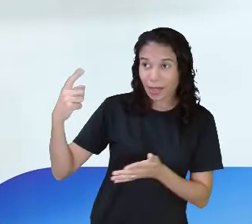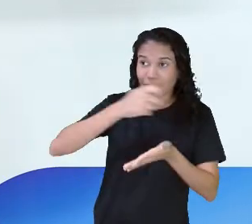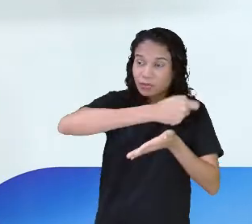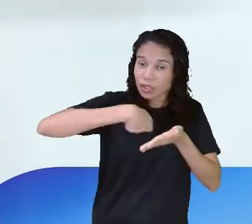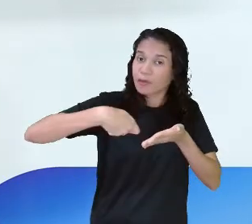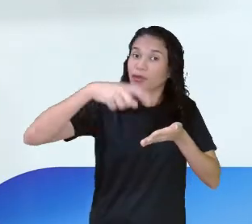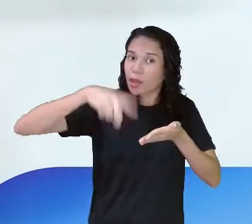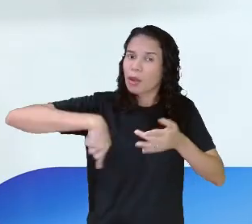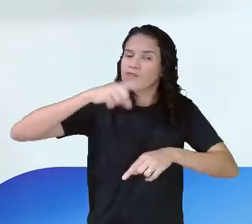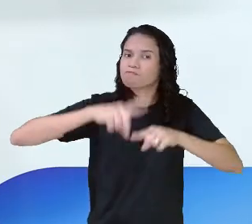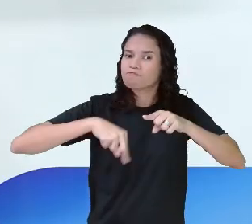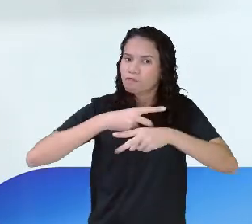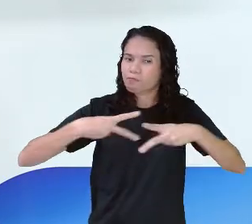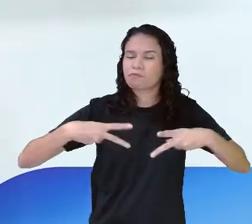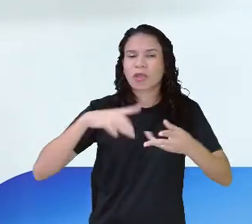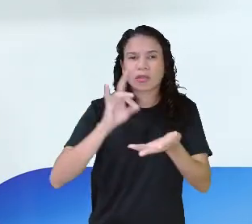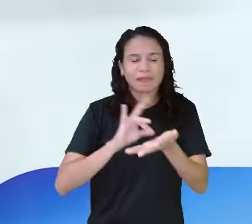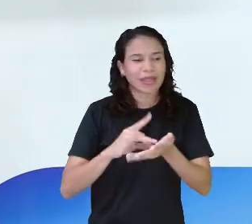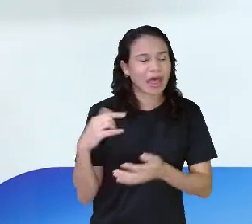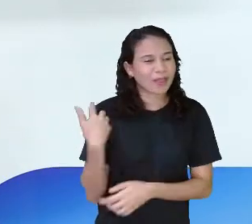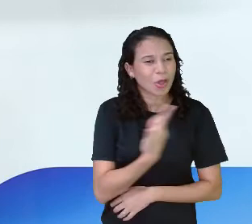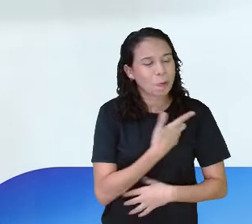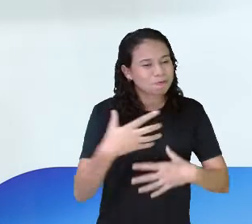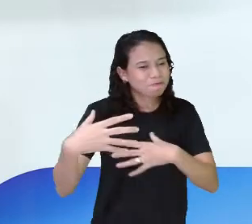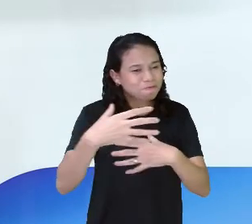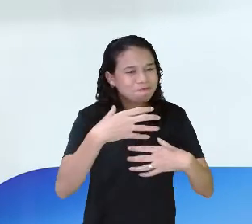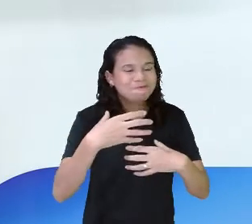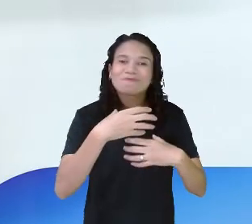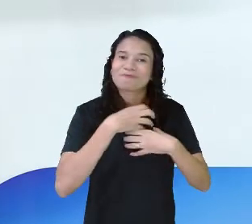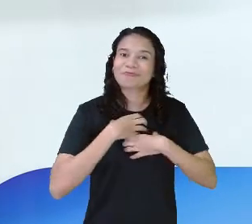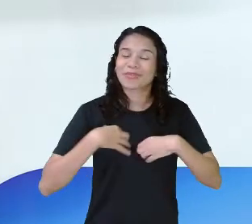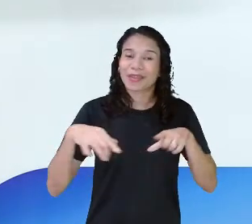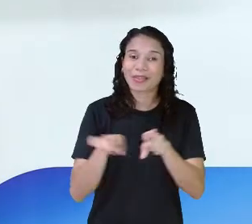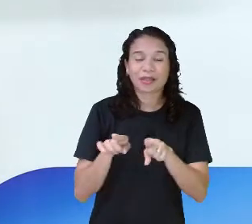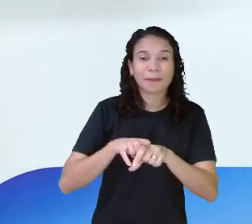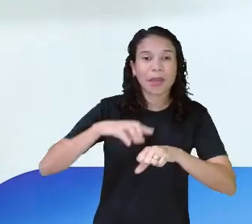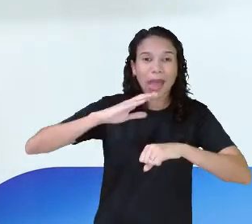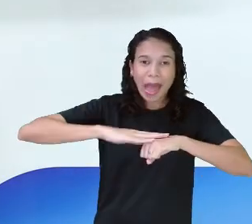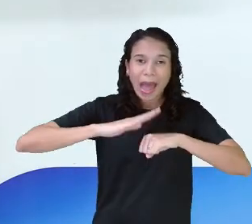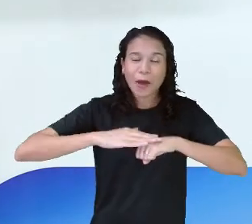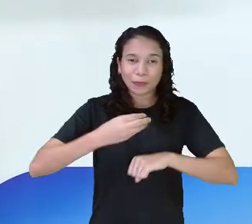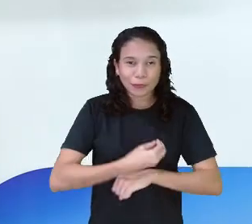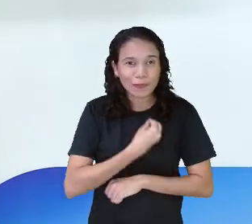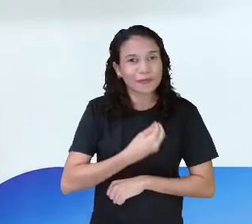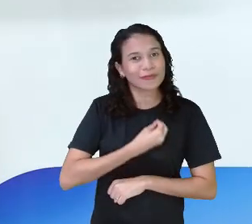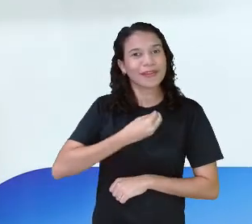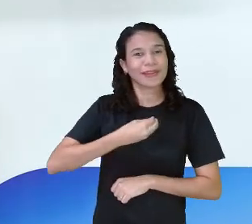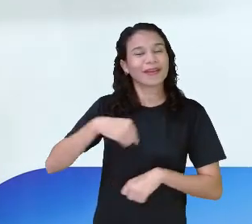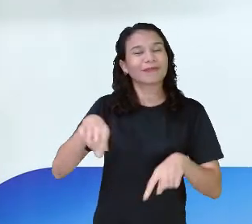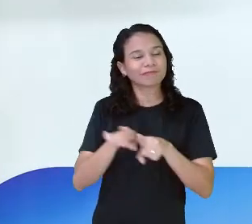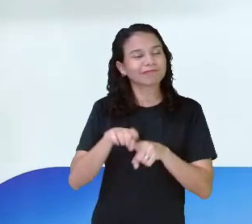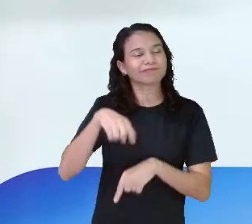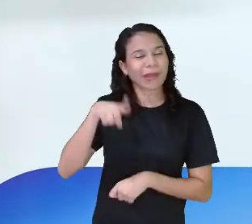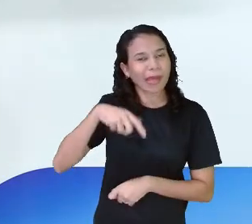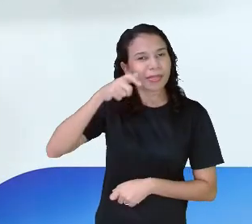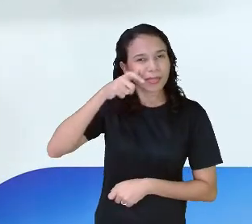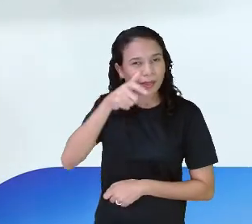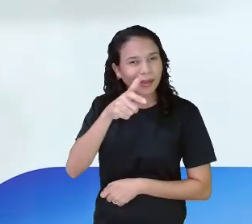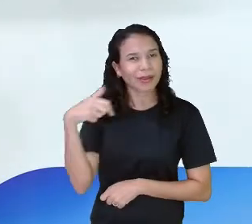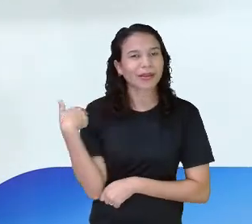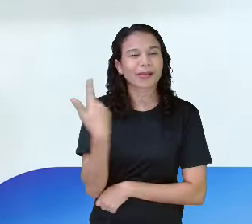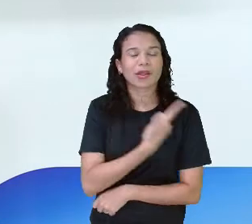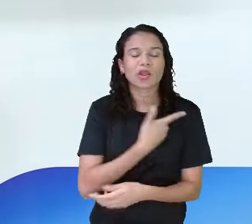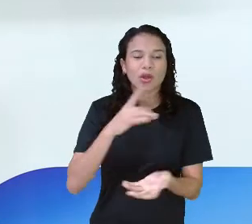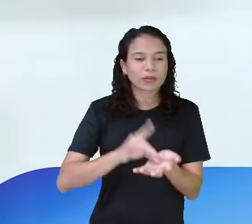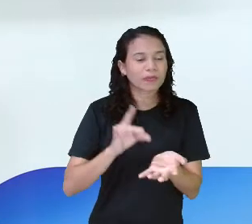um material extremamente inspirador, inclusive a sua autobiografia, né, A História da Minha Vida, é muito interessante para que a gente